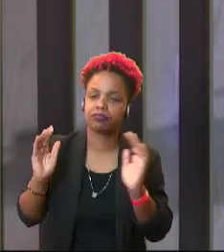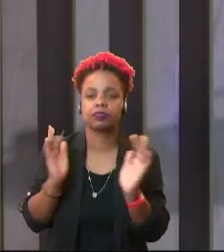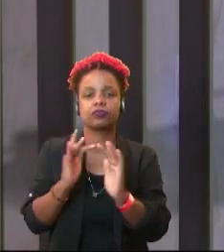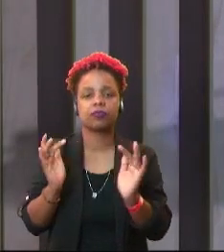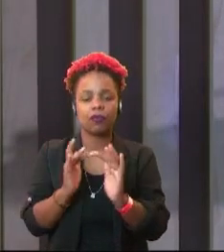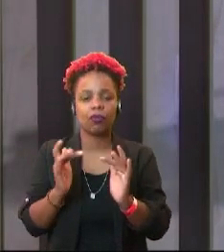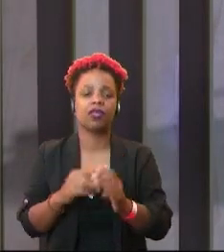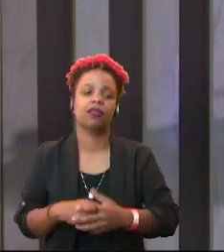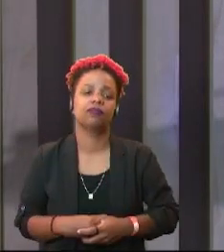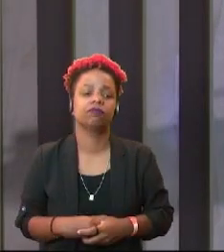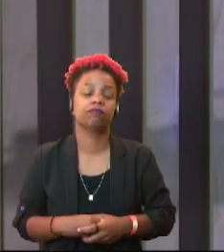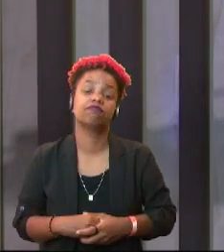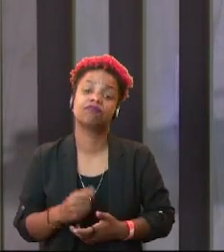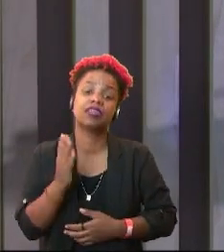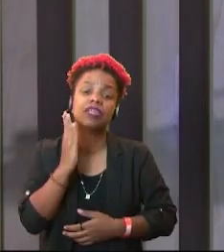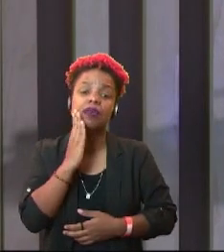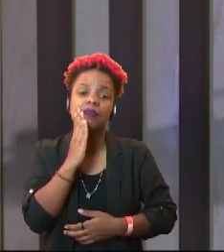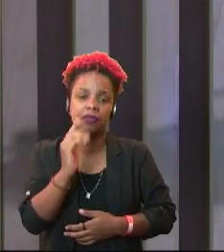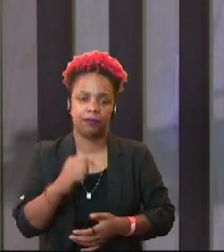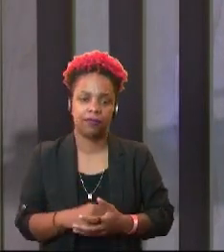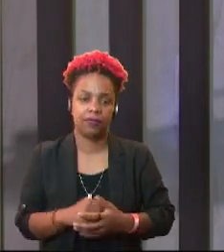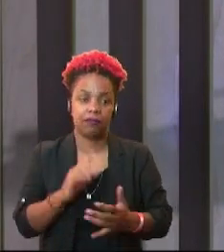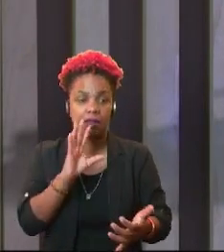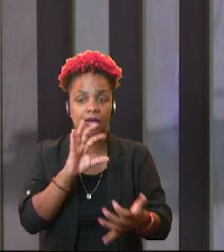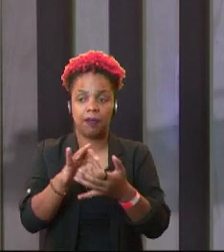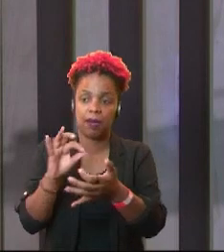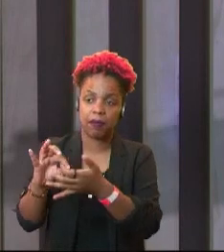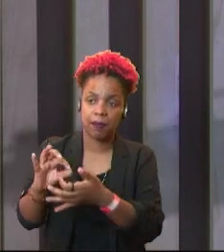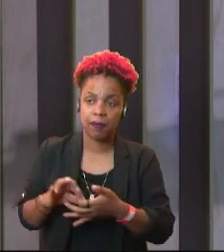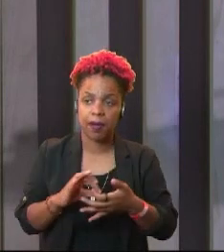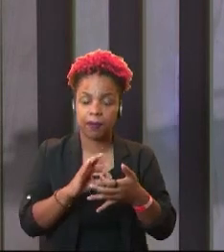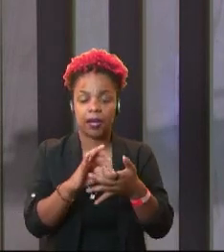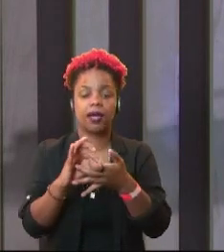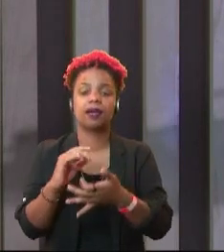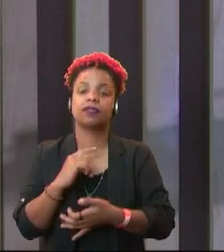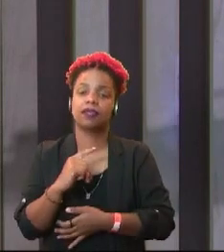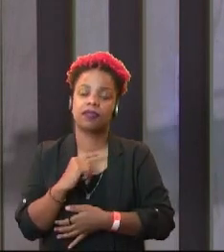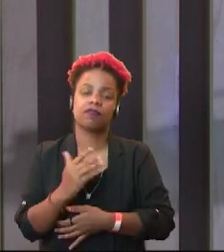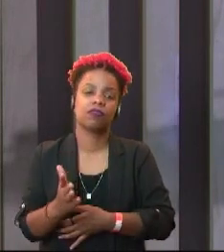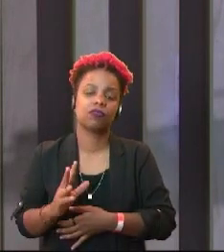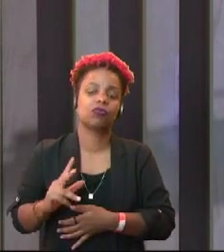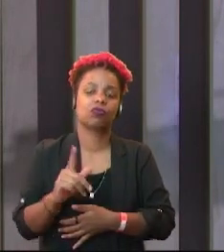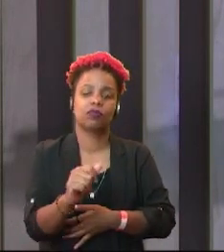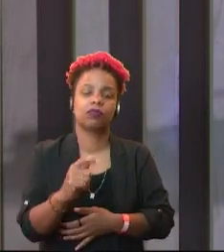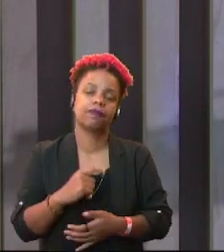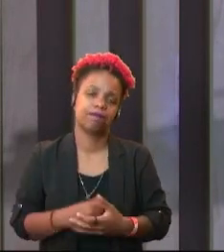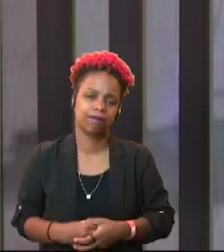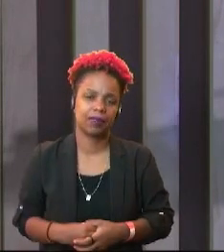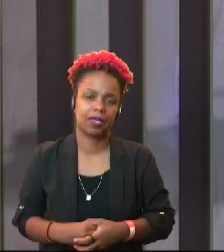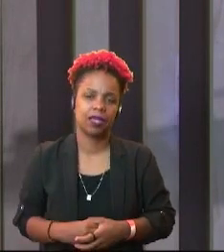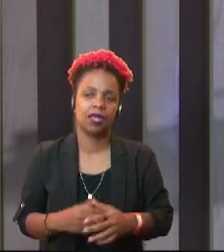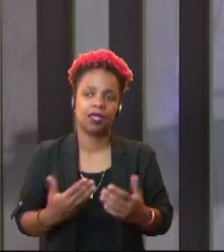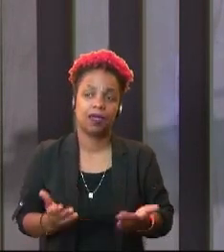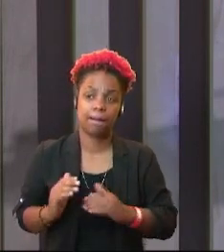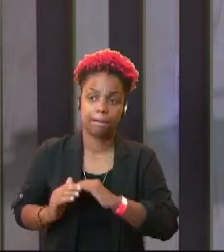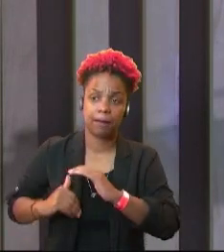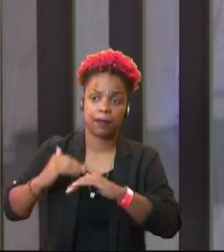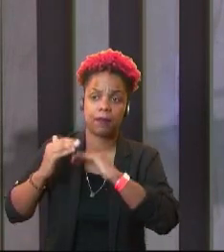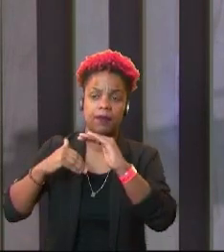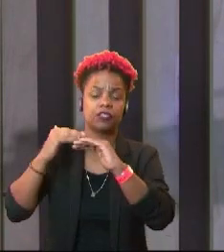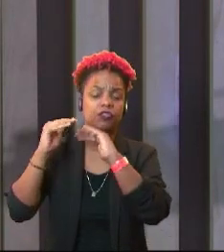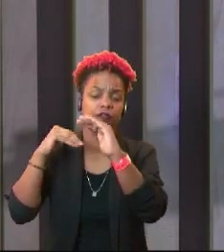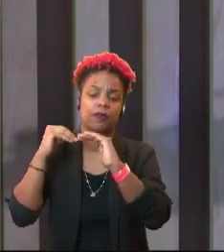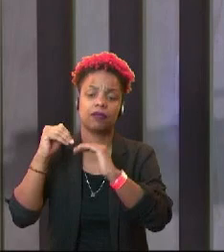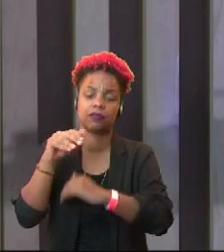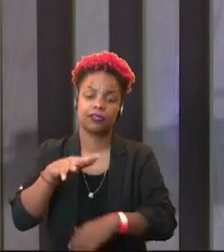porque reconhecemos que mais e mais existem conexões entre a Indo-Pacífica e o Atlântico. e o desenvolvimento disso